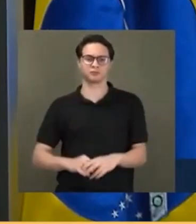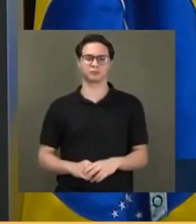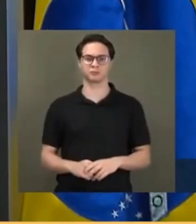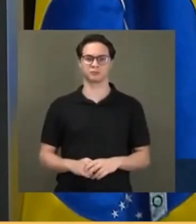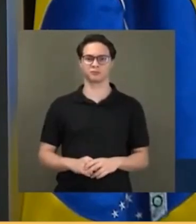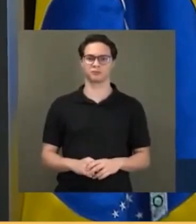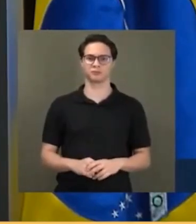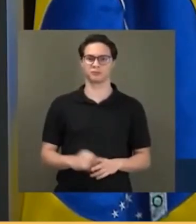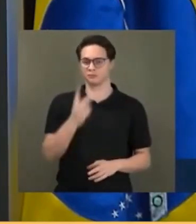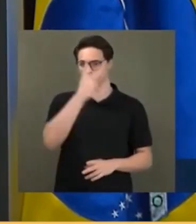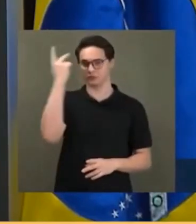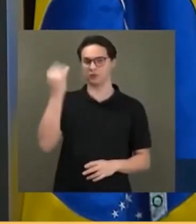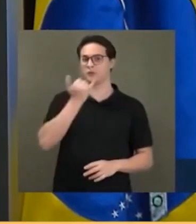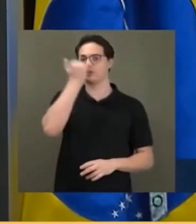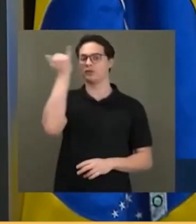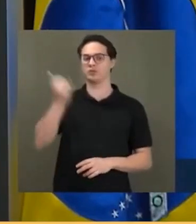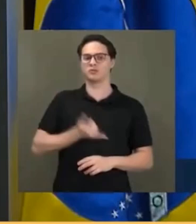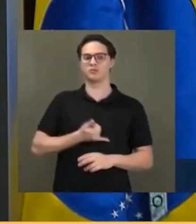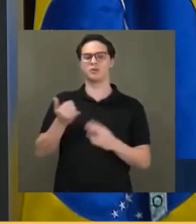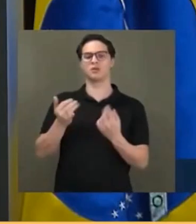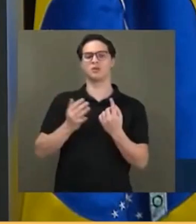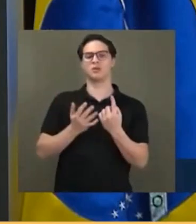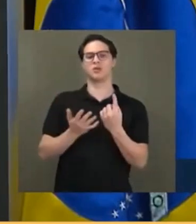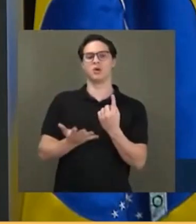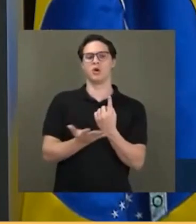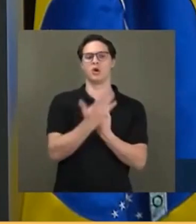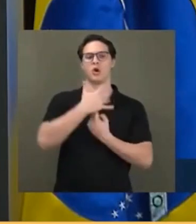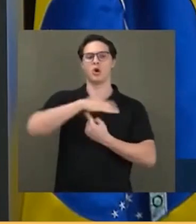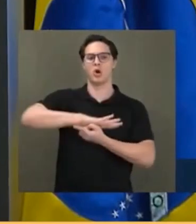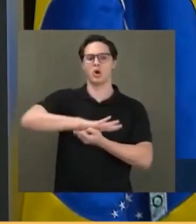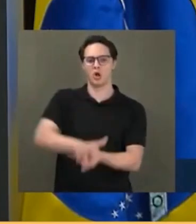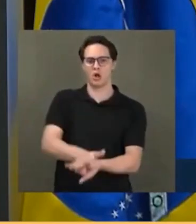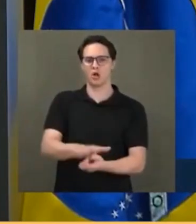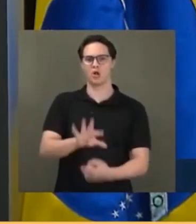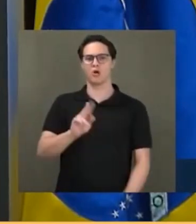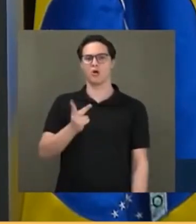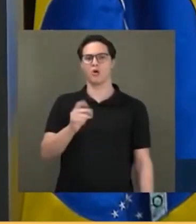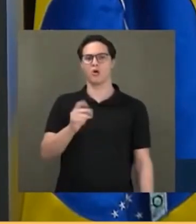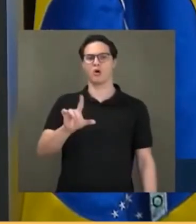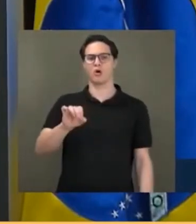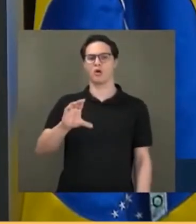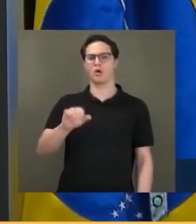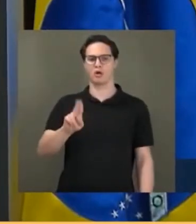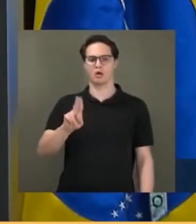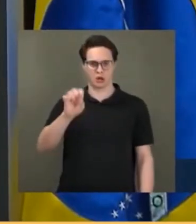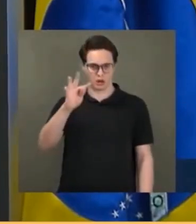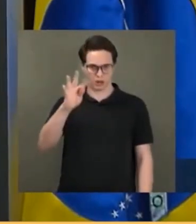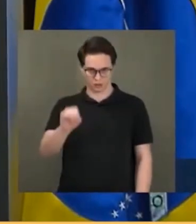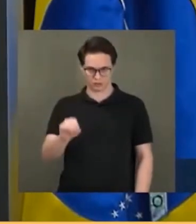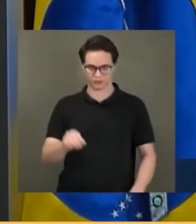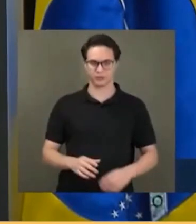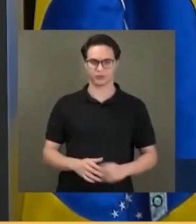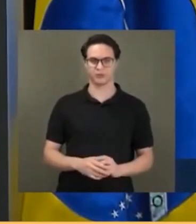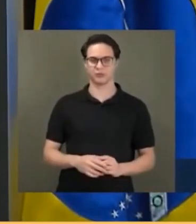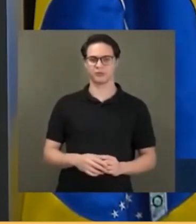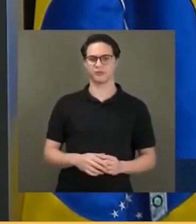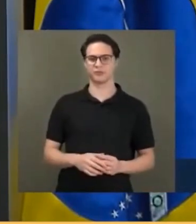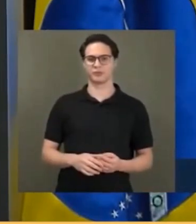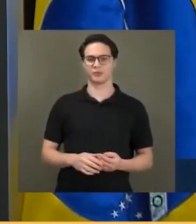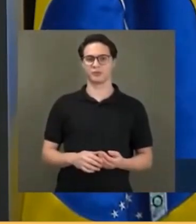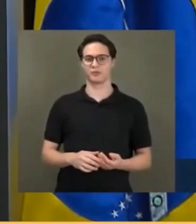com as vítimas do holocausto e suas famílias o holocausto foi um dos